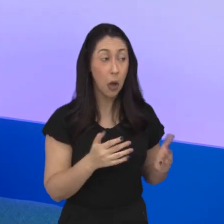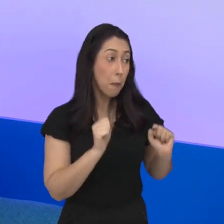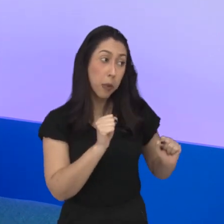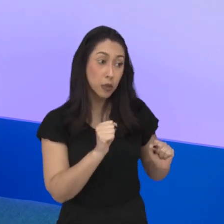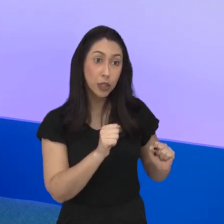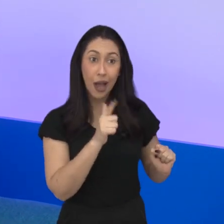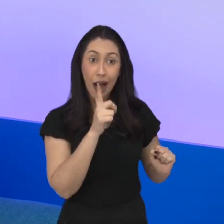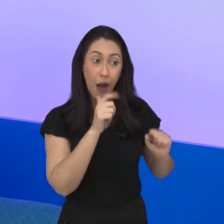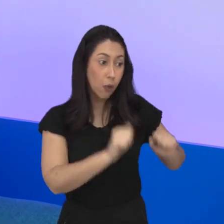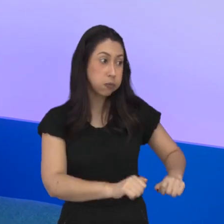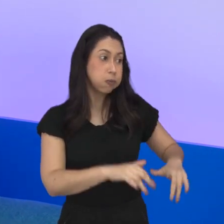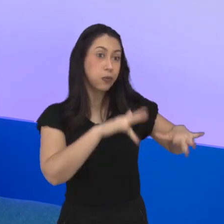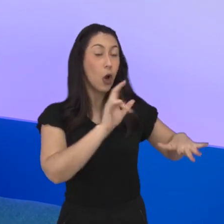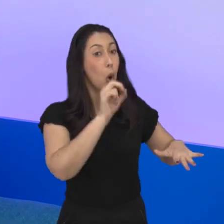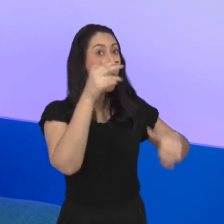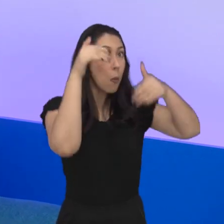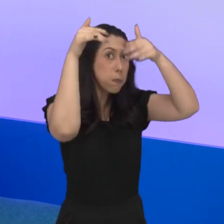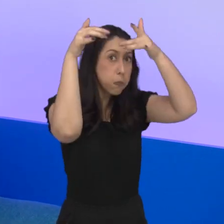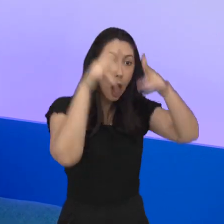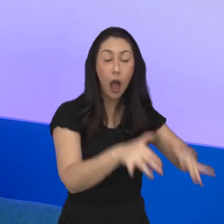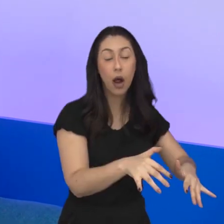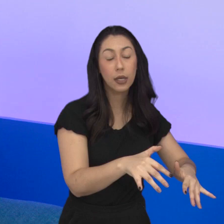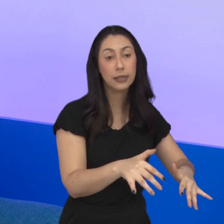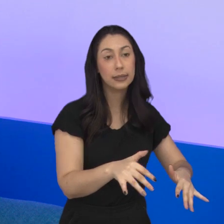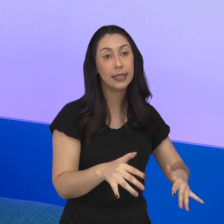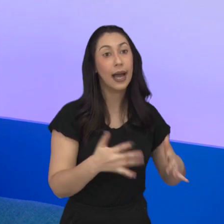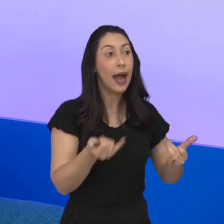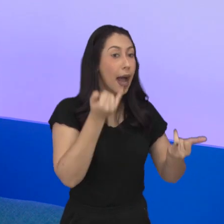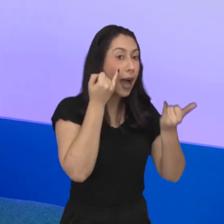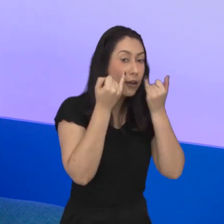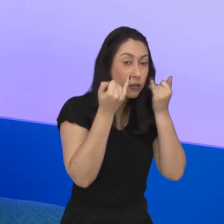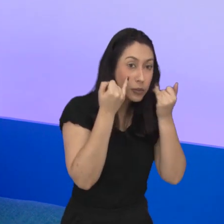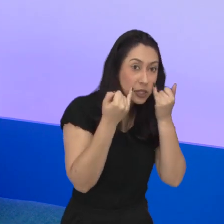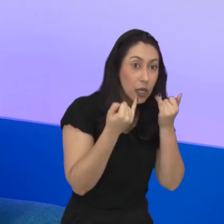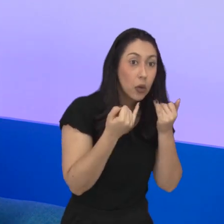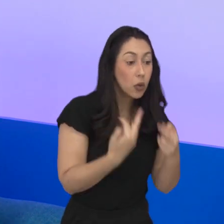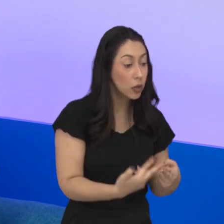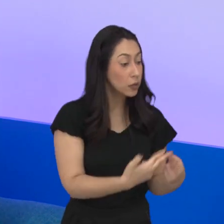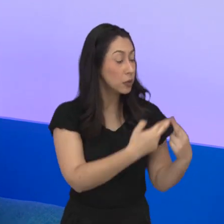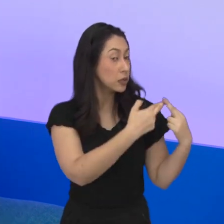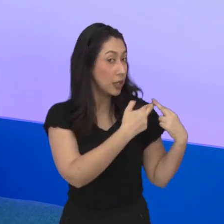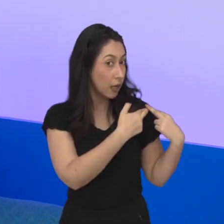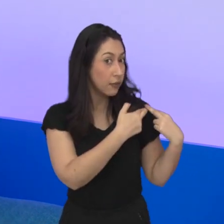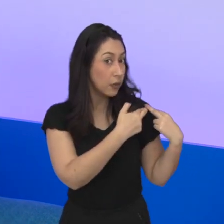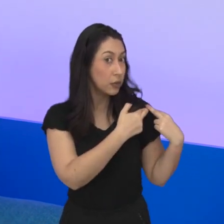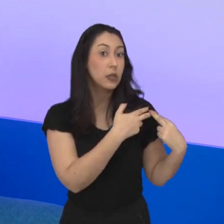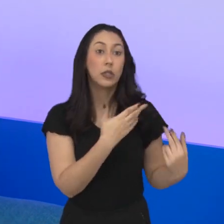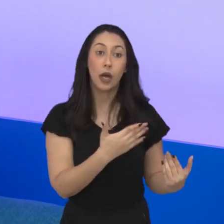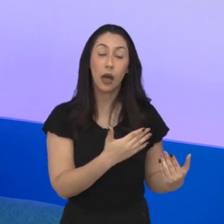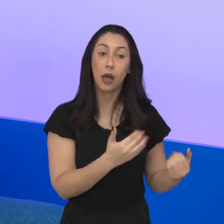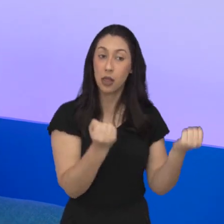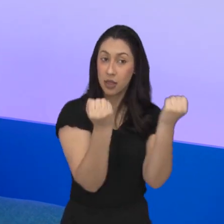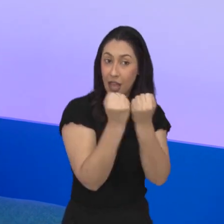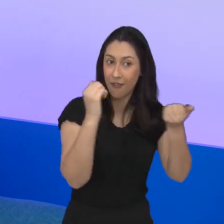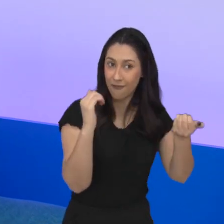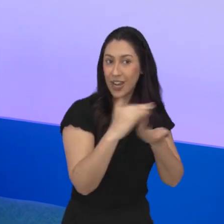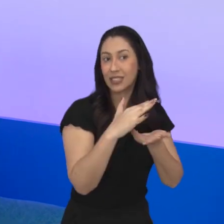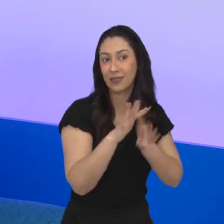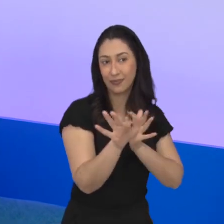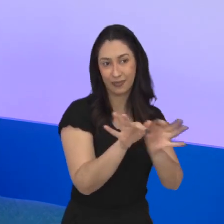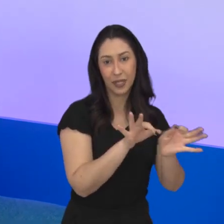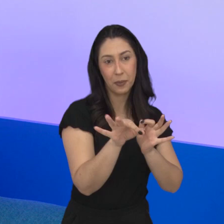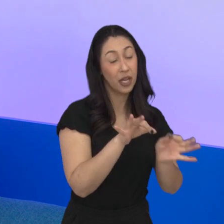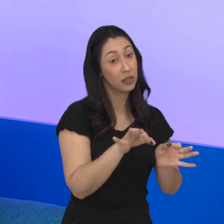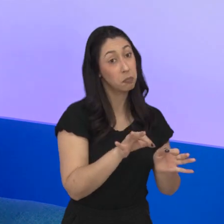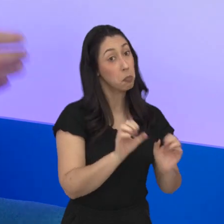uma inundação. Então, essa informação que chega até a população, aí já vai partir da informação que a defesa civil